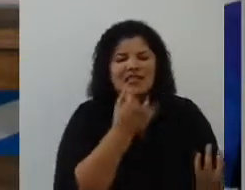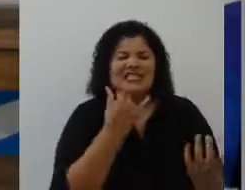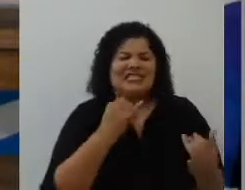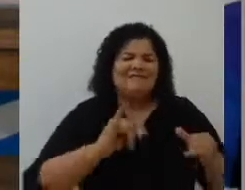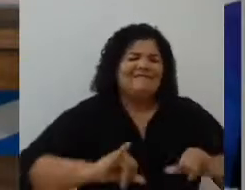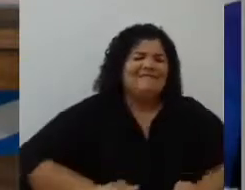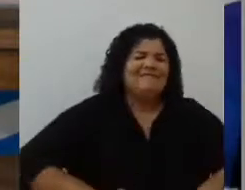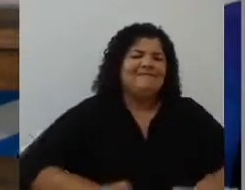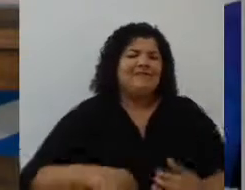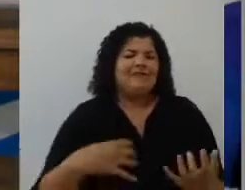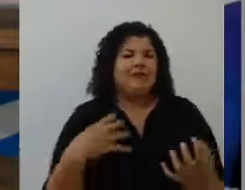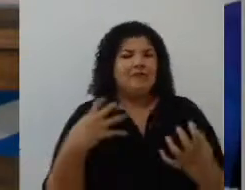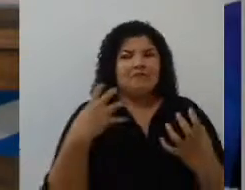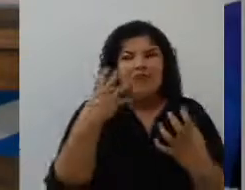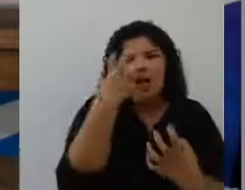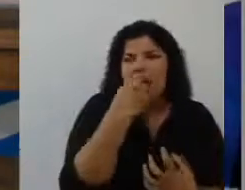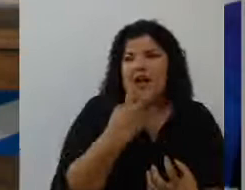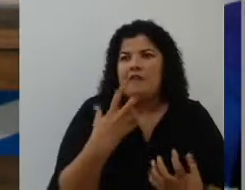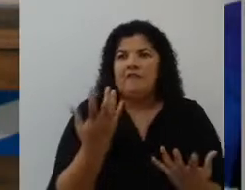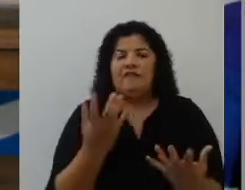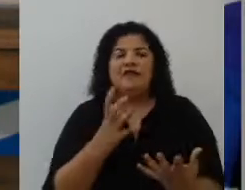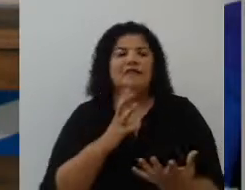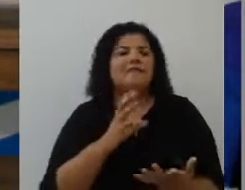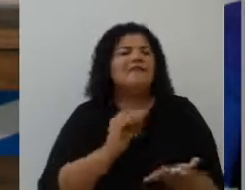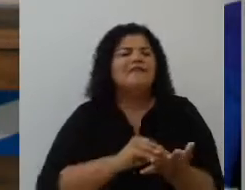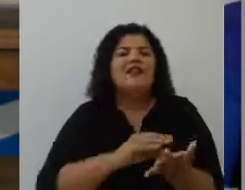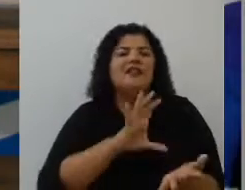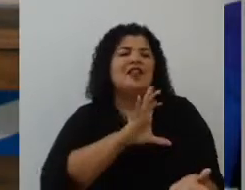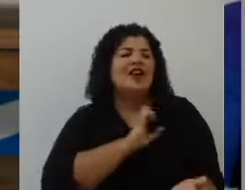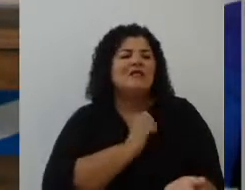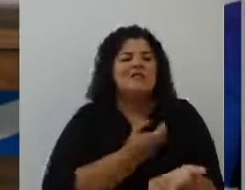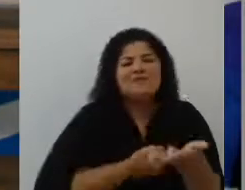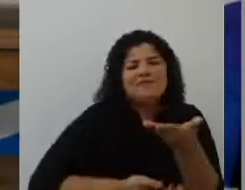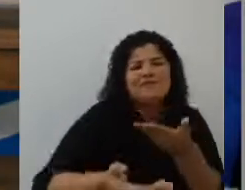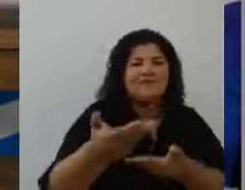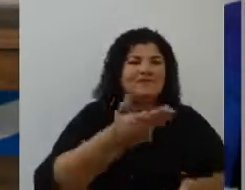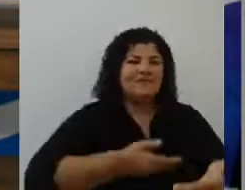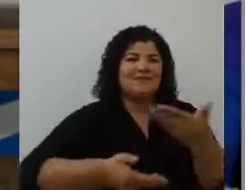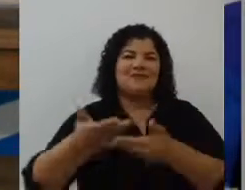dor, raiva, amor não correspondido, né? Tem